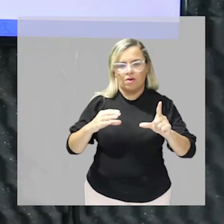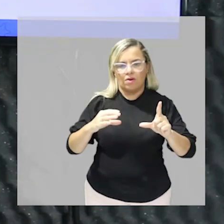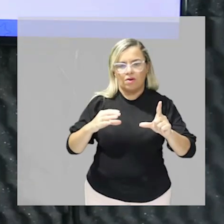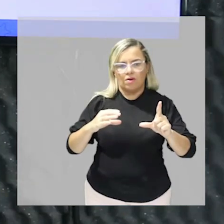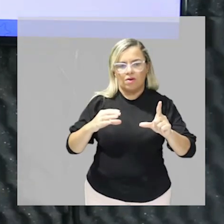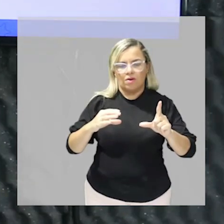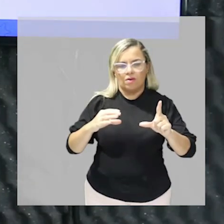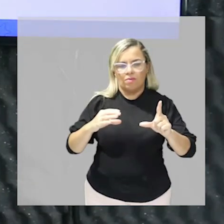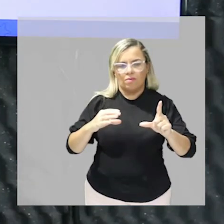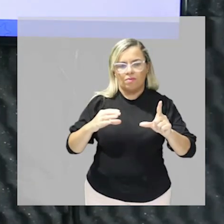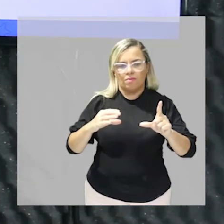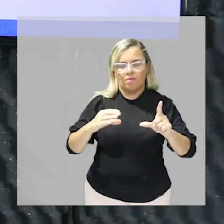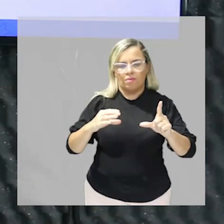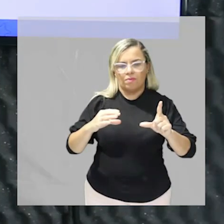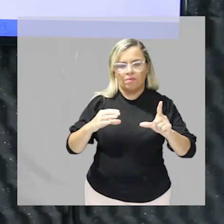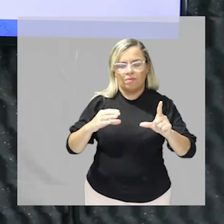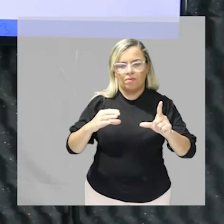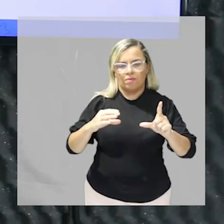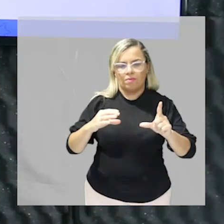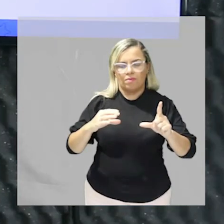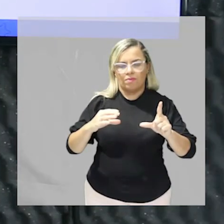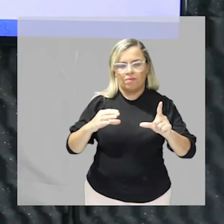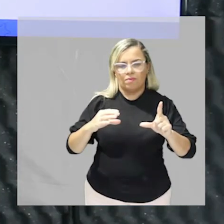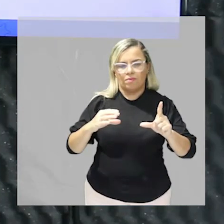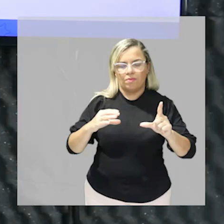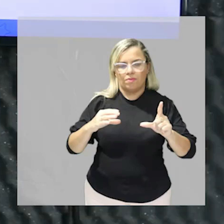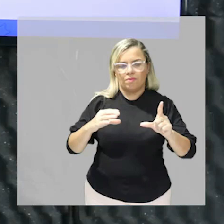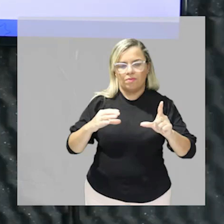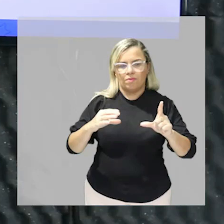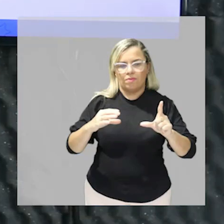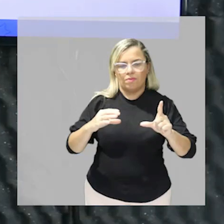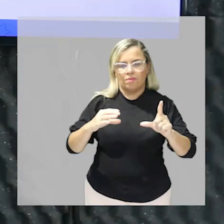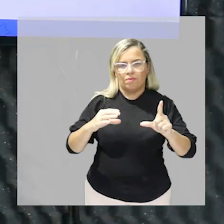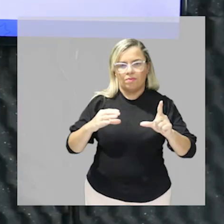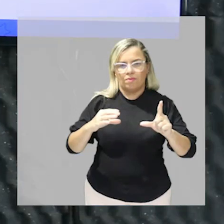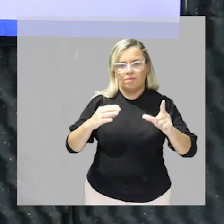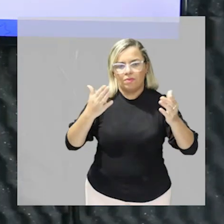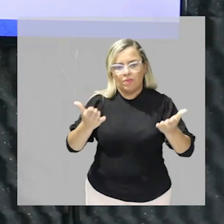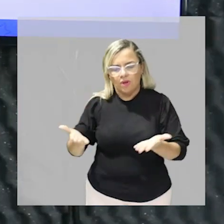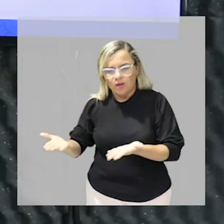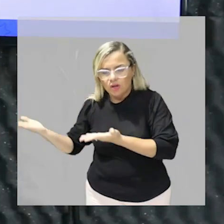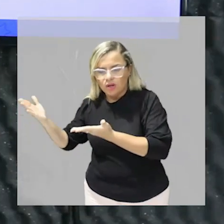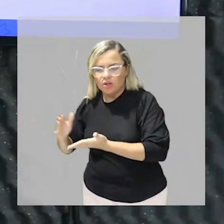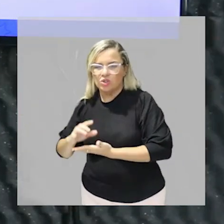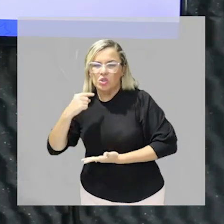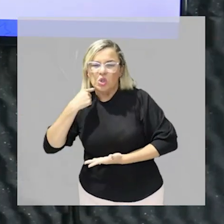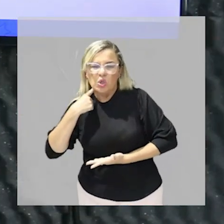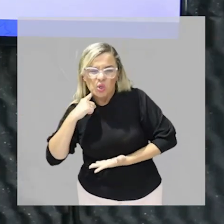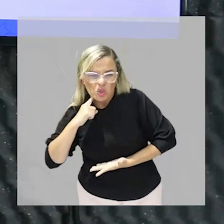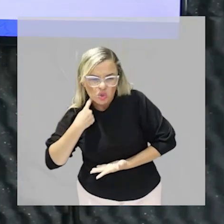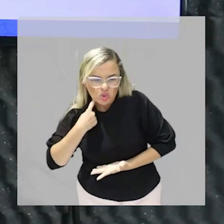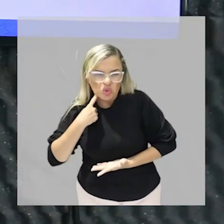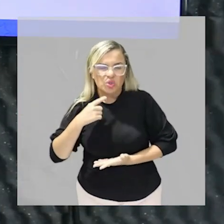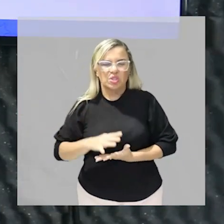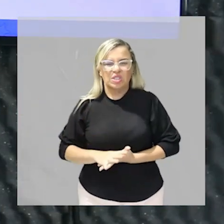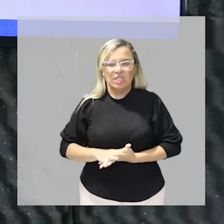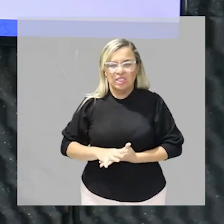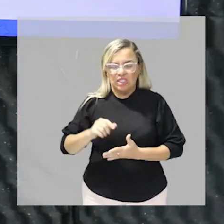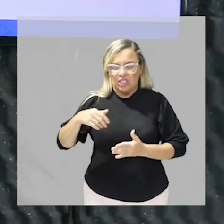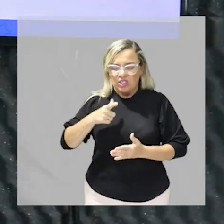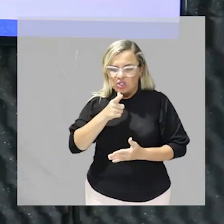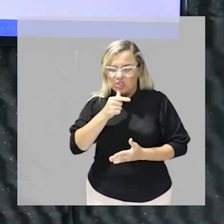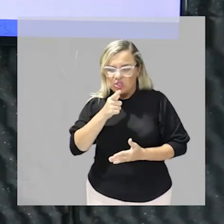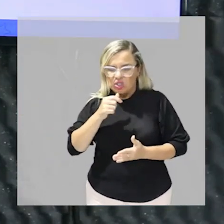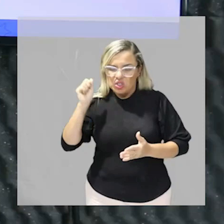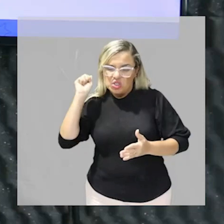é a recepção de densa carga de dejetos, de lixo, de esgoto. Sim ou não, galera? Com certeza,